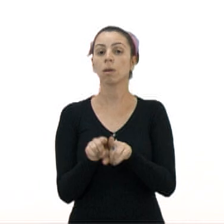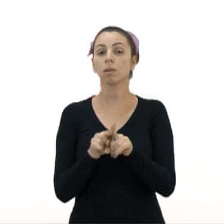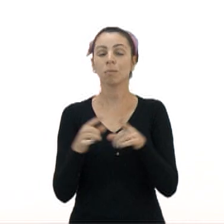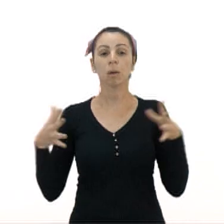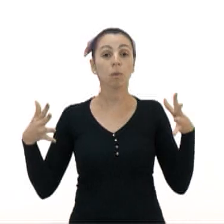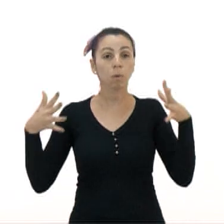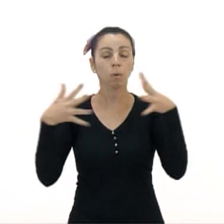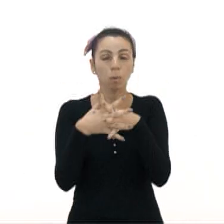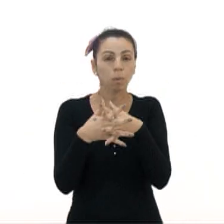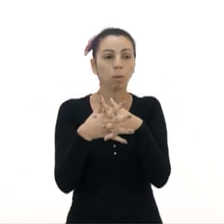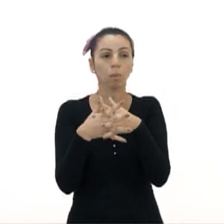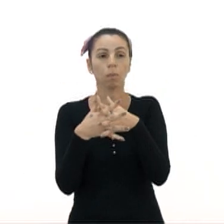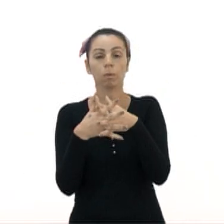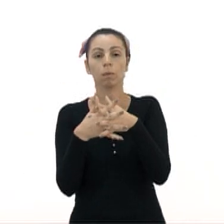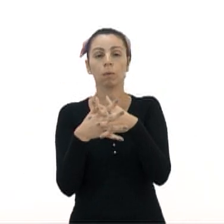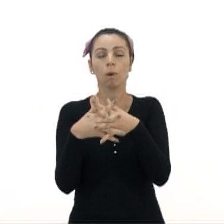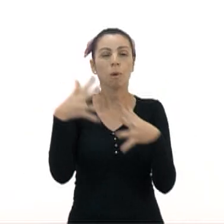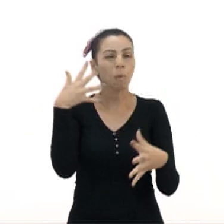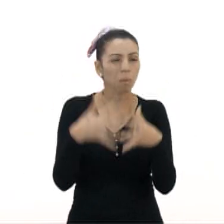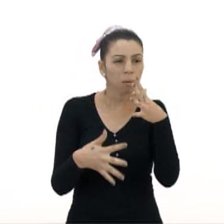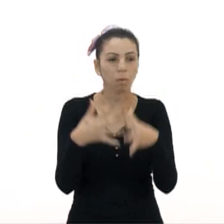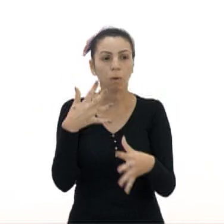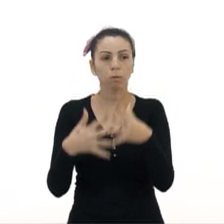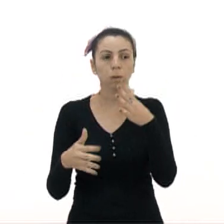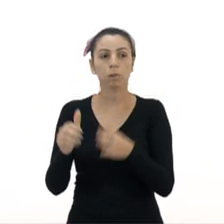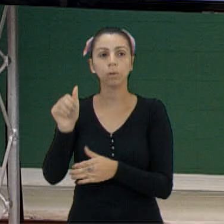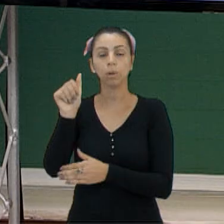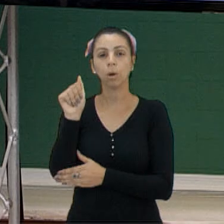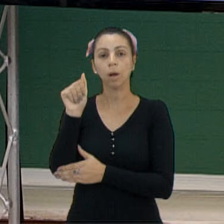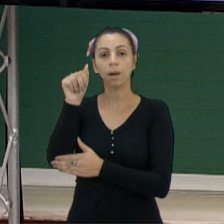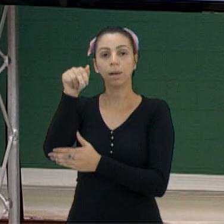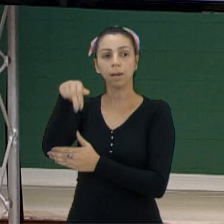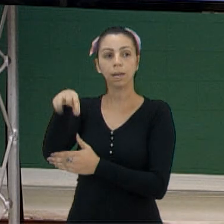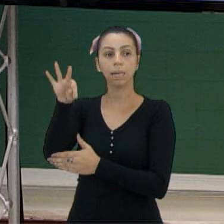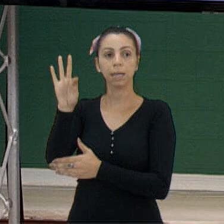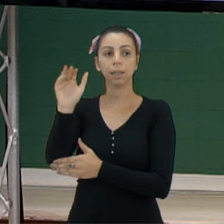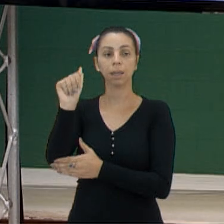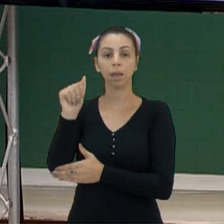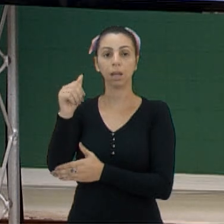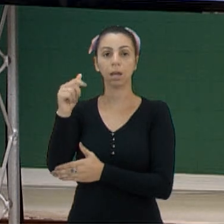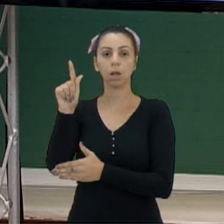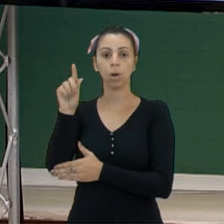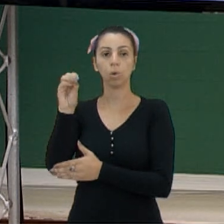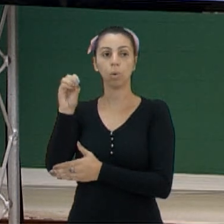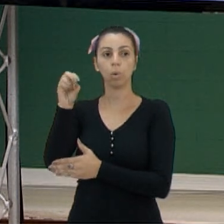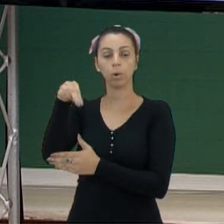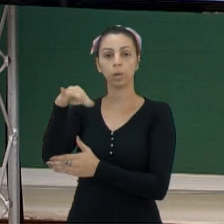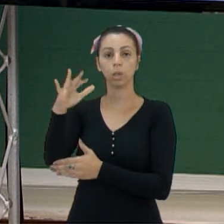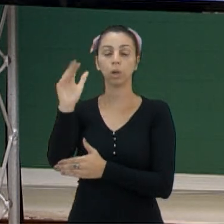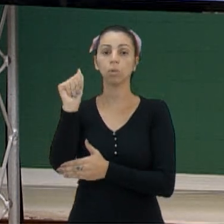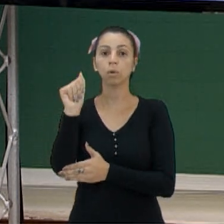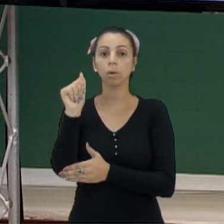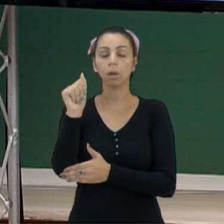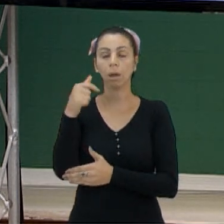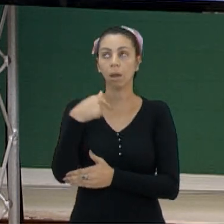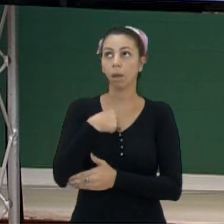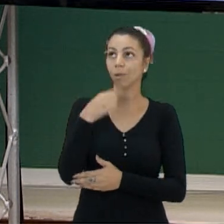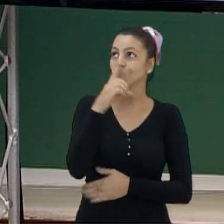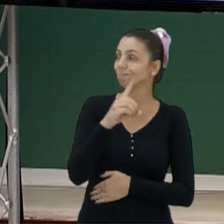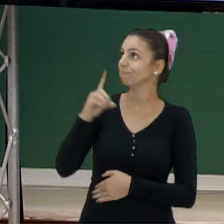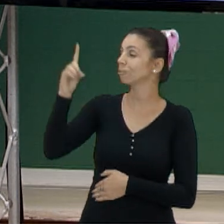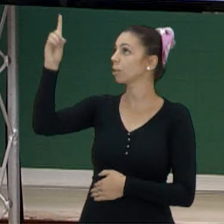antagônicos. Isso, lembra quando eu falei, se eu estou voltado para Deus ou para os prazeres, ou as ideias